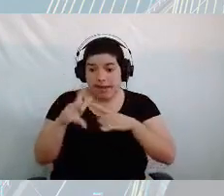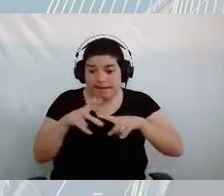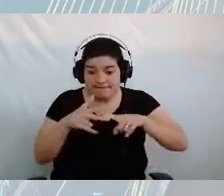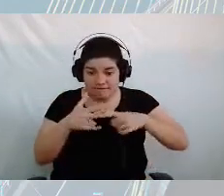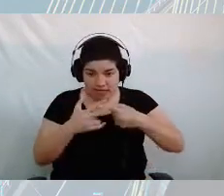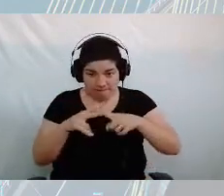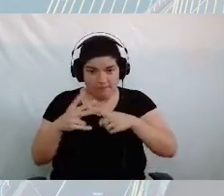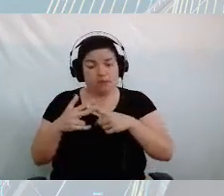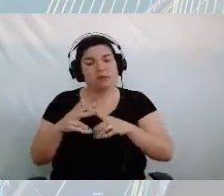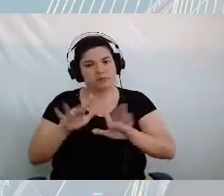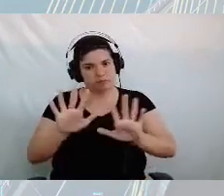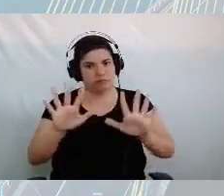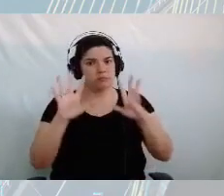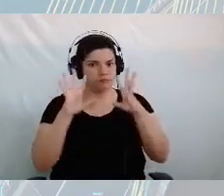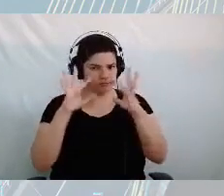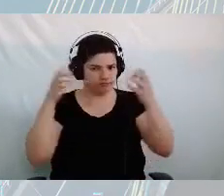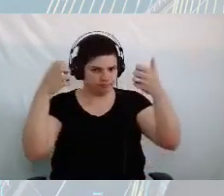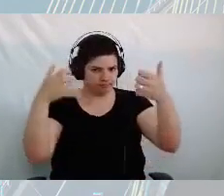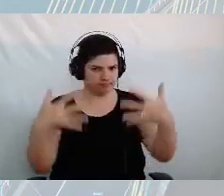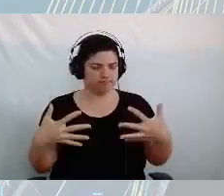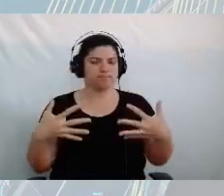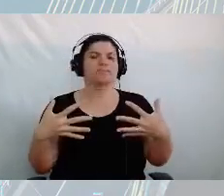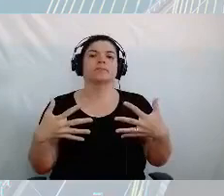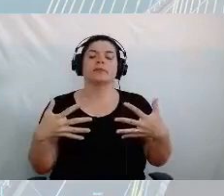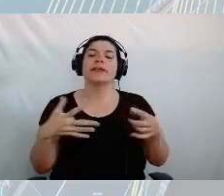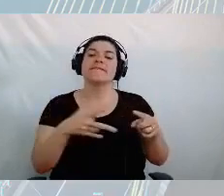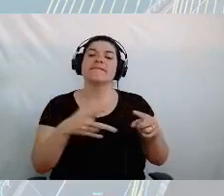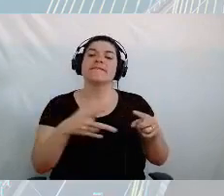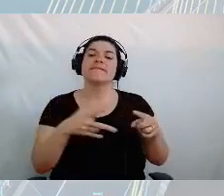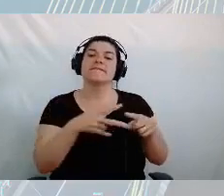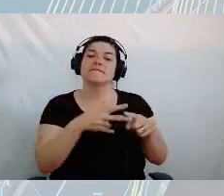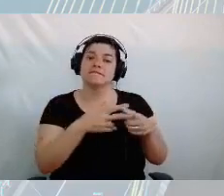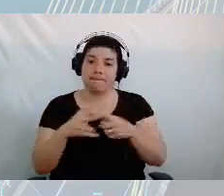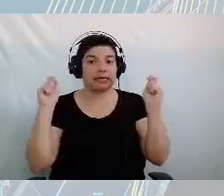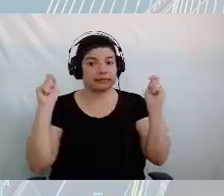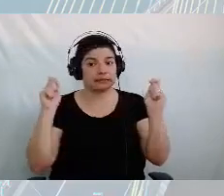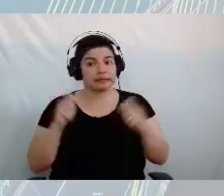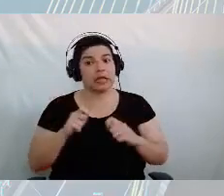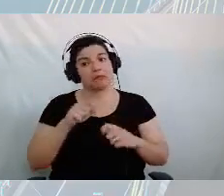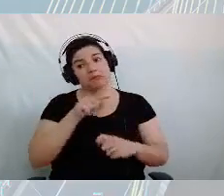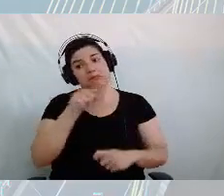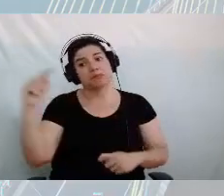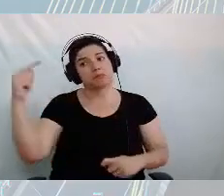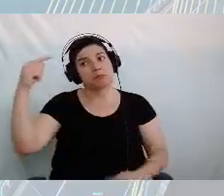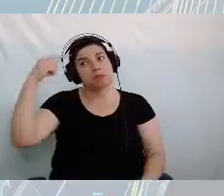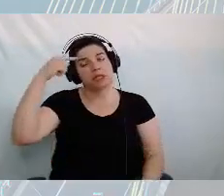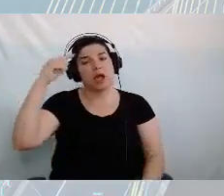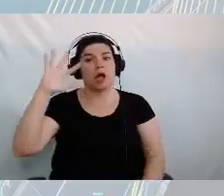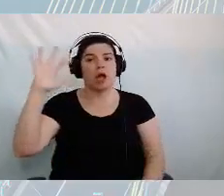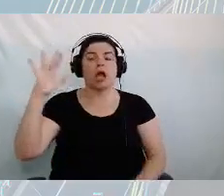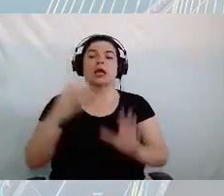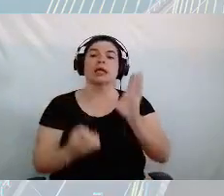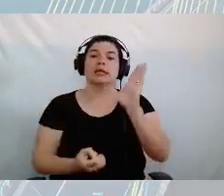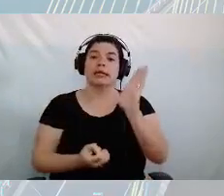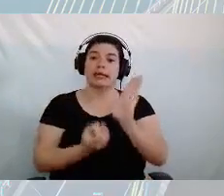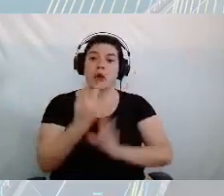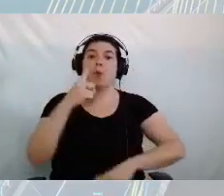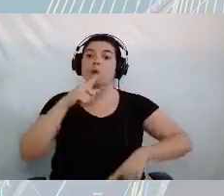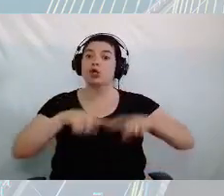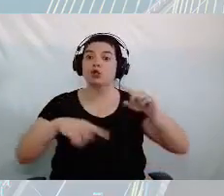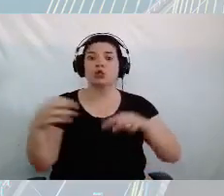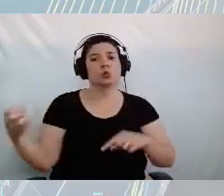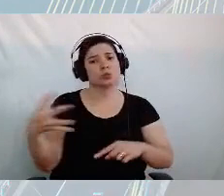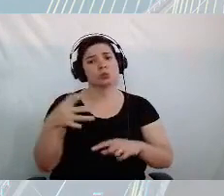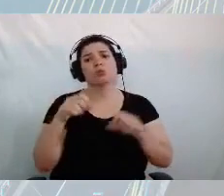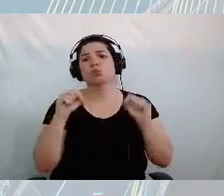um detalhe. As ferramentas que poderiam passar pela cabeça de vocês para se criar um produto de inovação, poderia